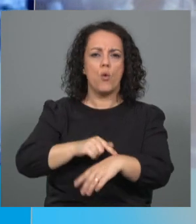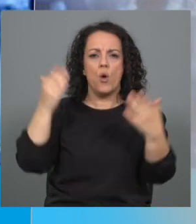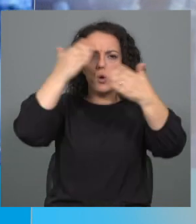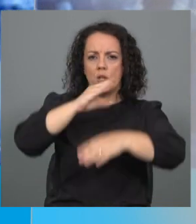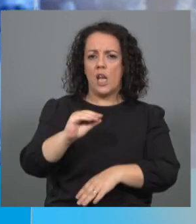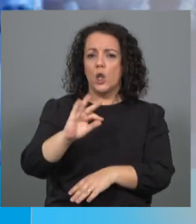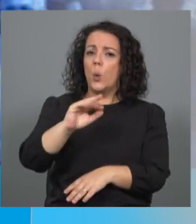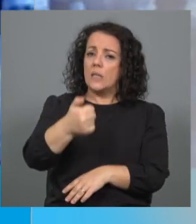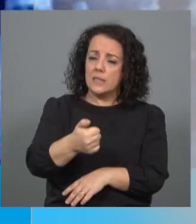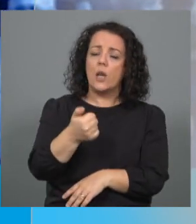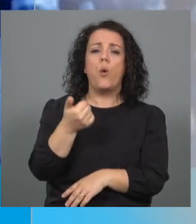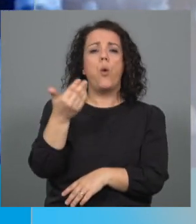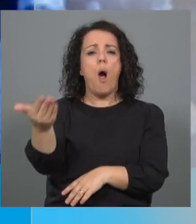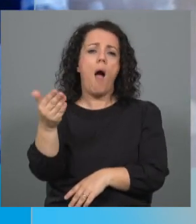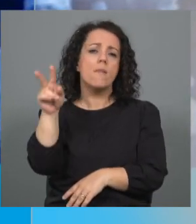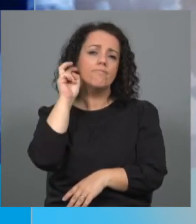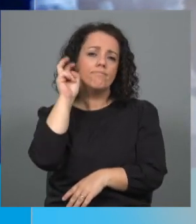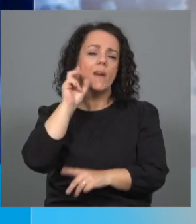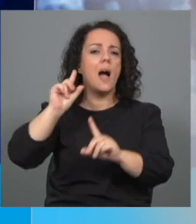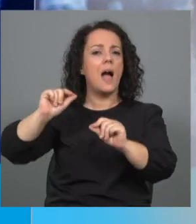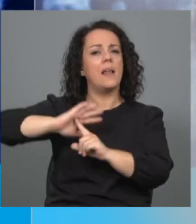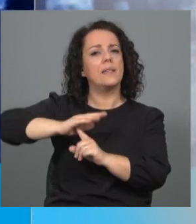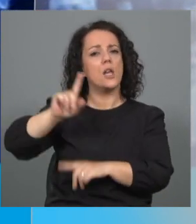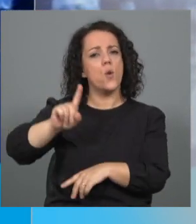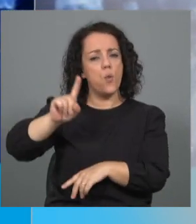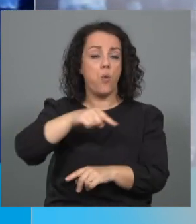se junte ao auditório da Antena 1 para acompanhar a